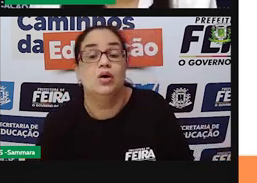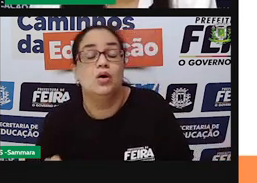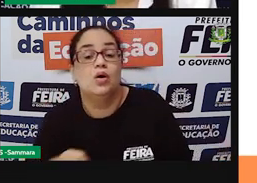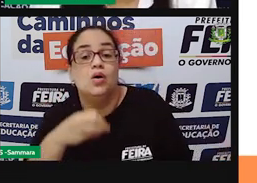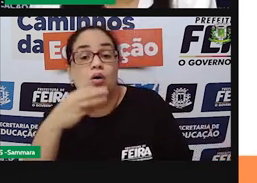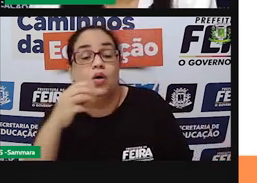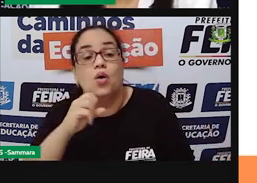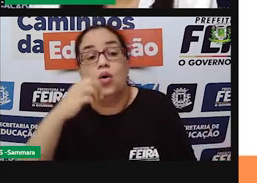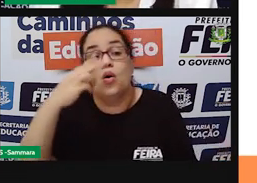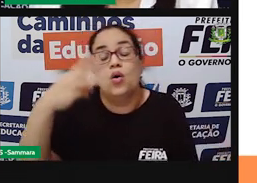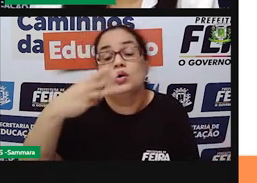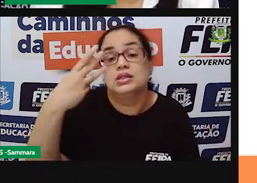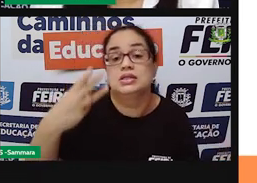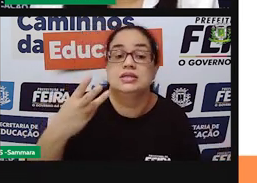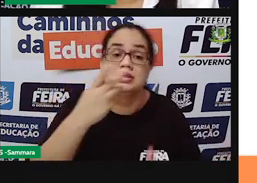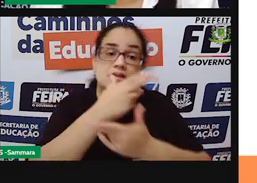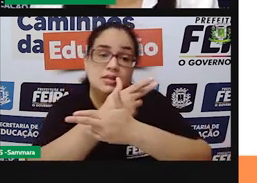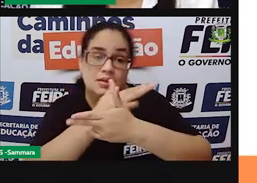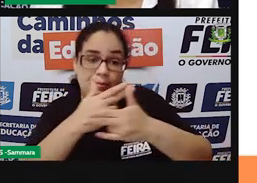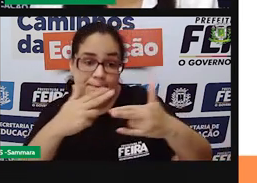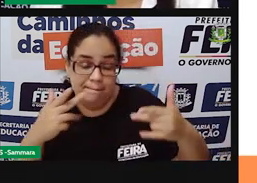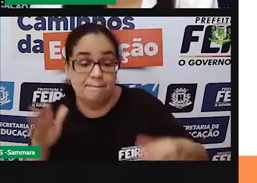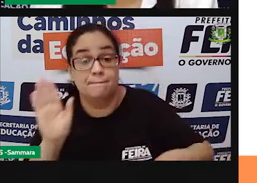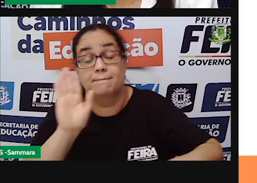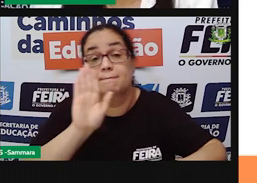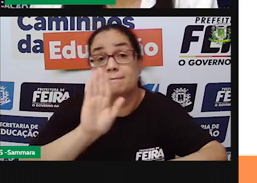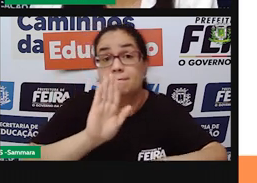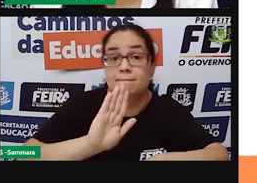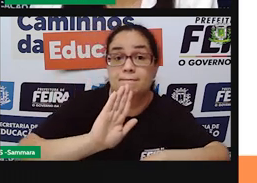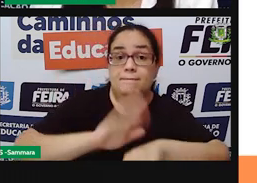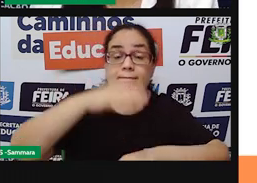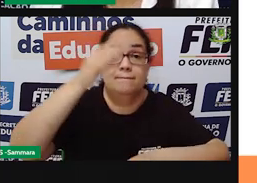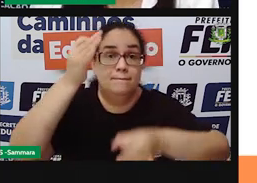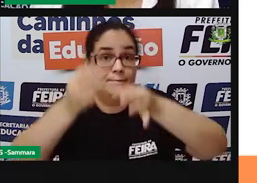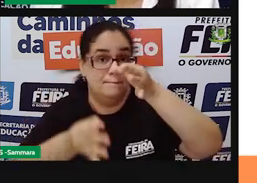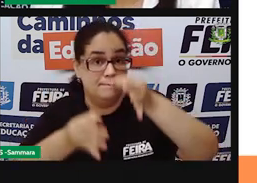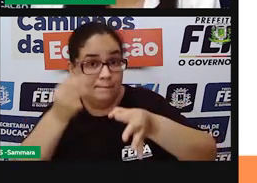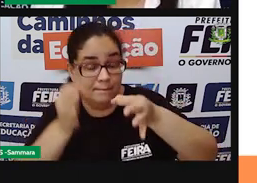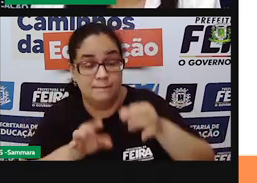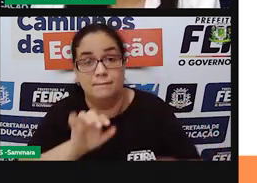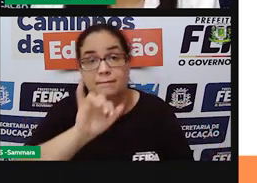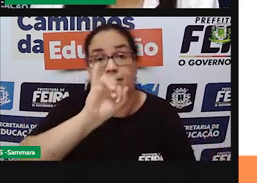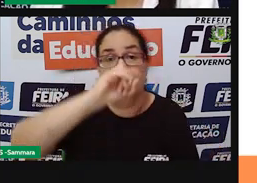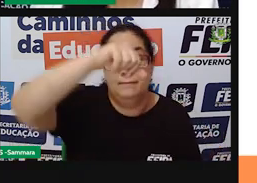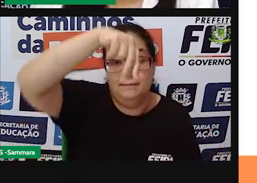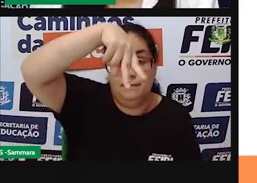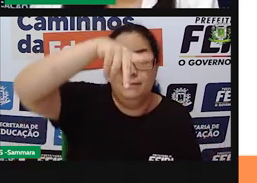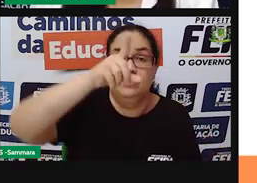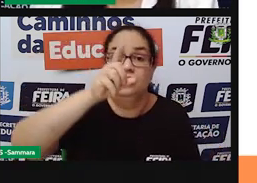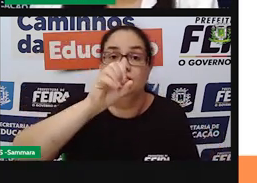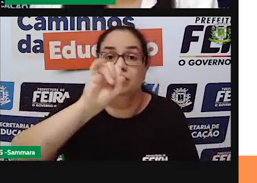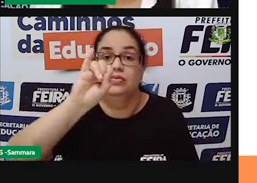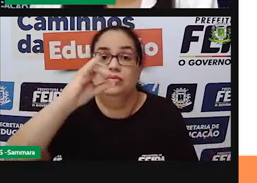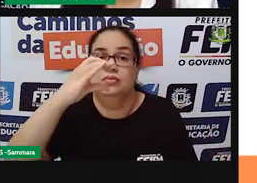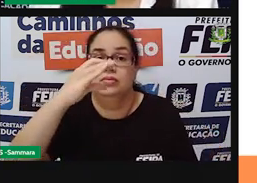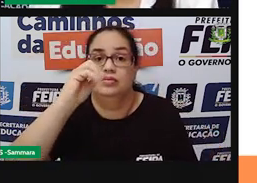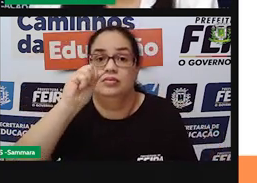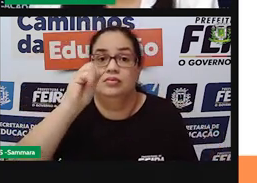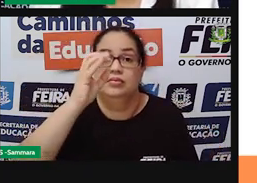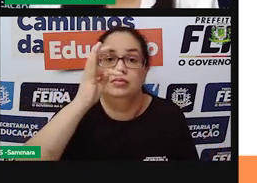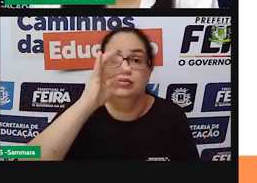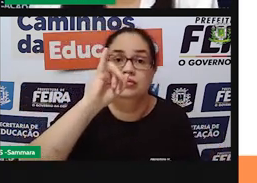do indicativo, ou da terceira pessoa do plural do pretérito mais que perfeito do